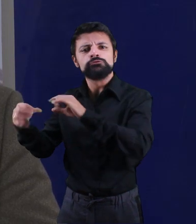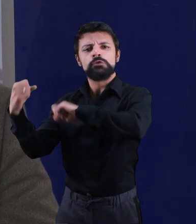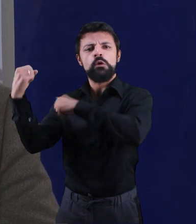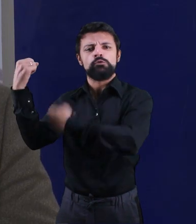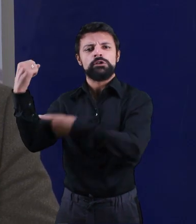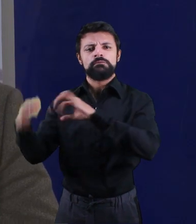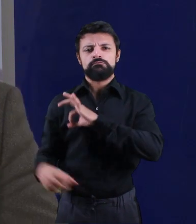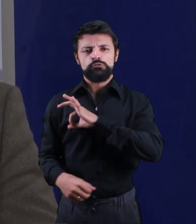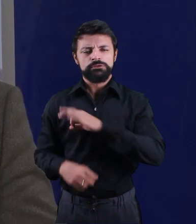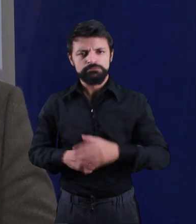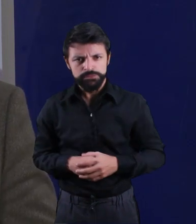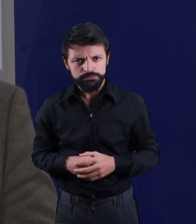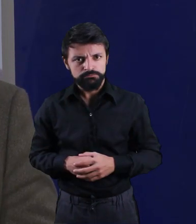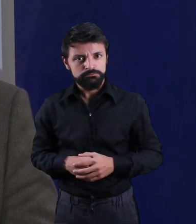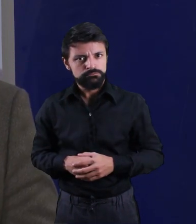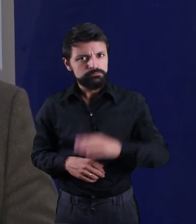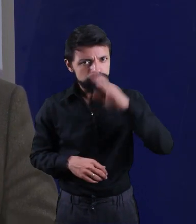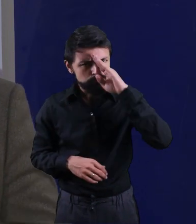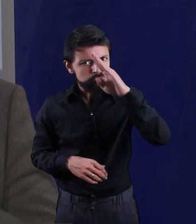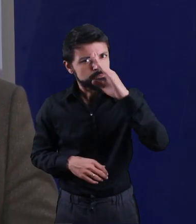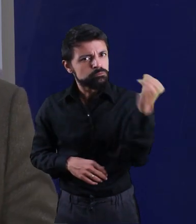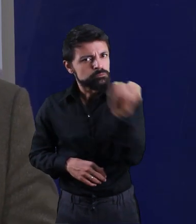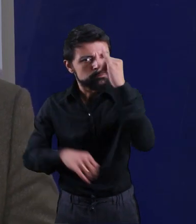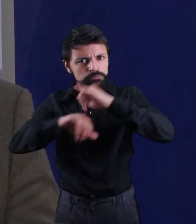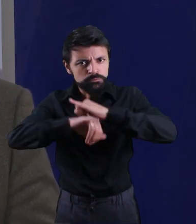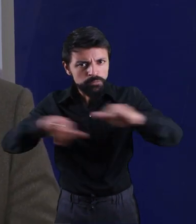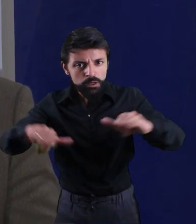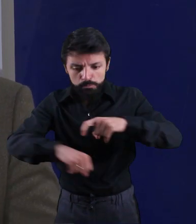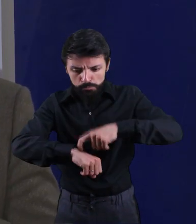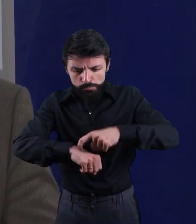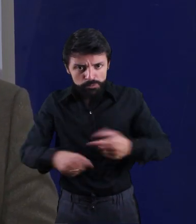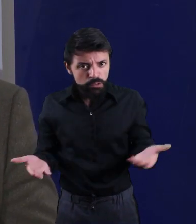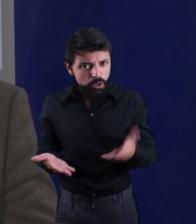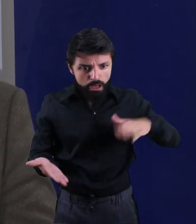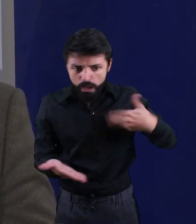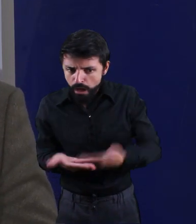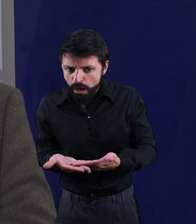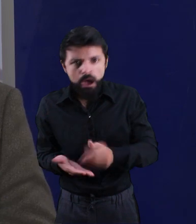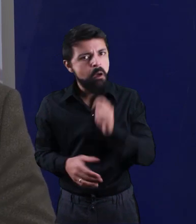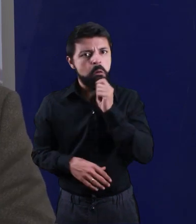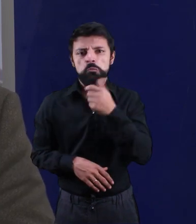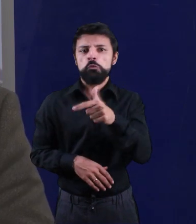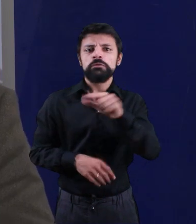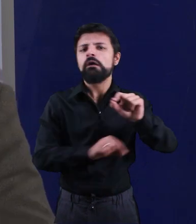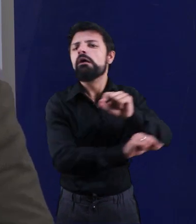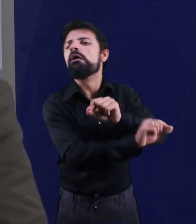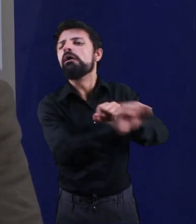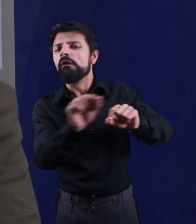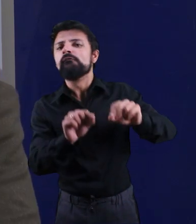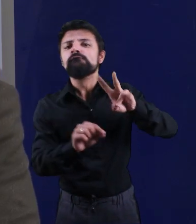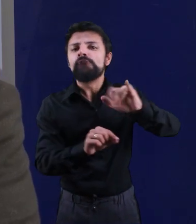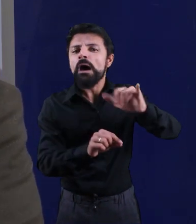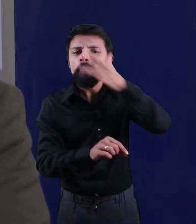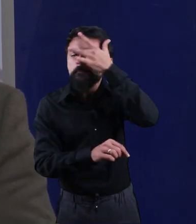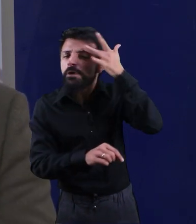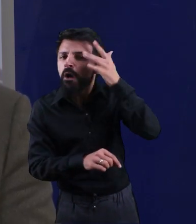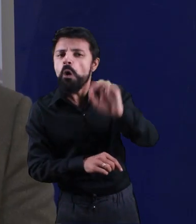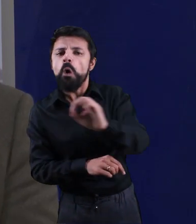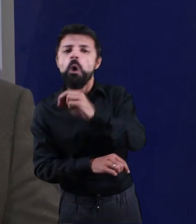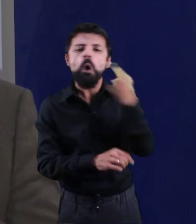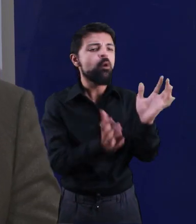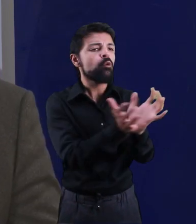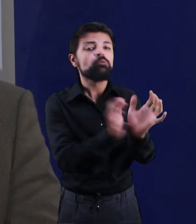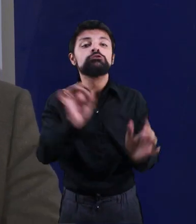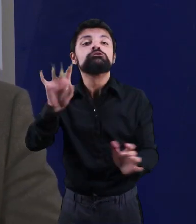policiais é importante ressaltar que até este momento não existe nenhum outro indício de ação de qualquer pessoa o grupo